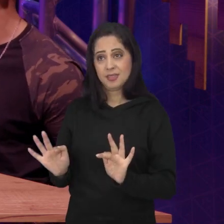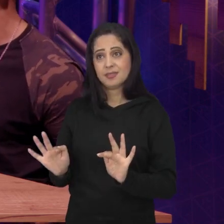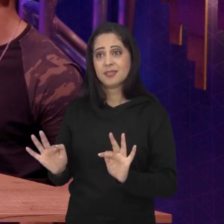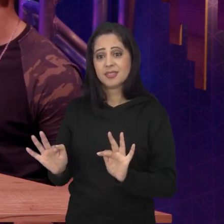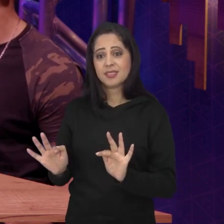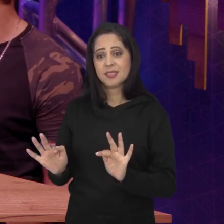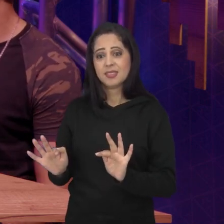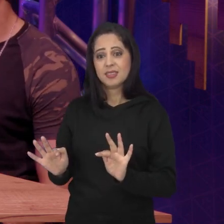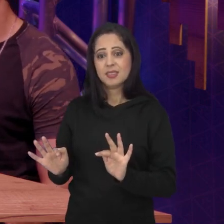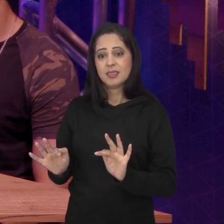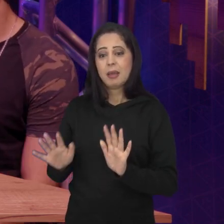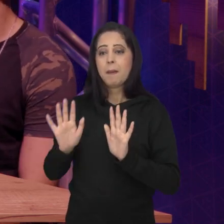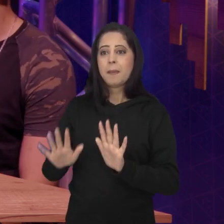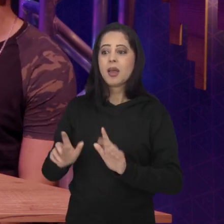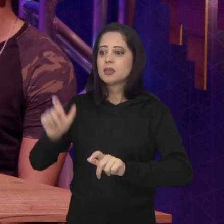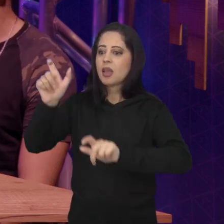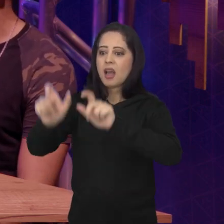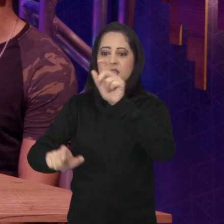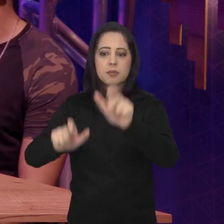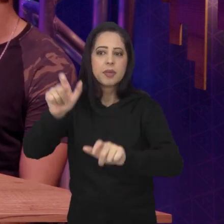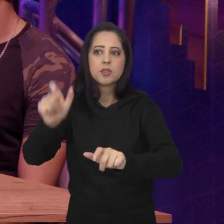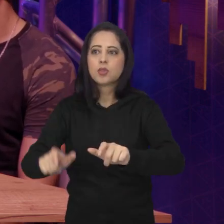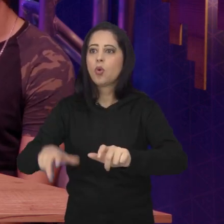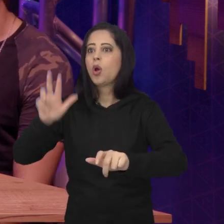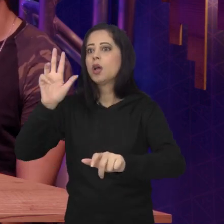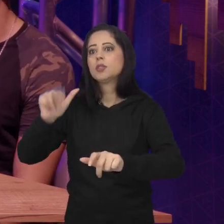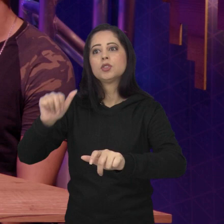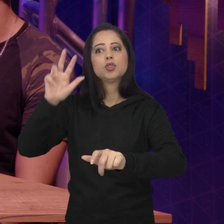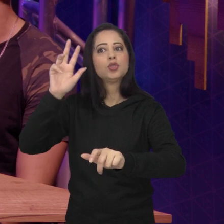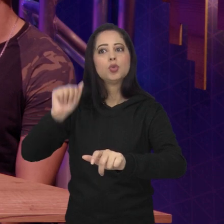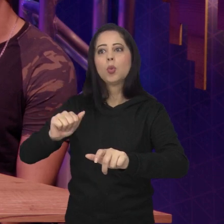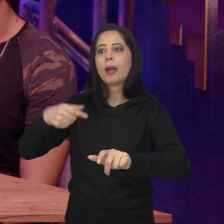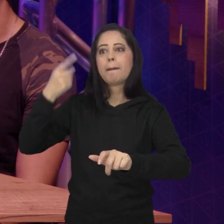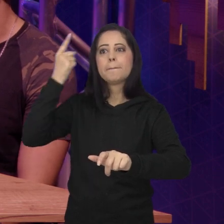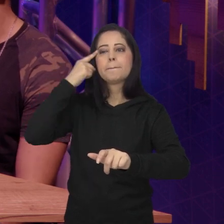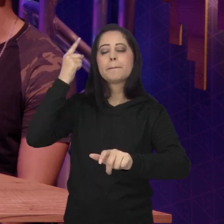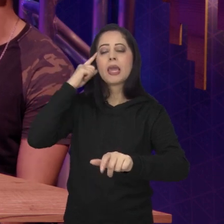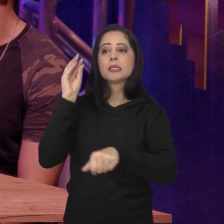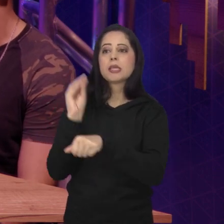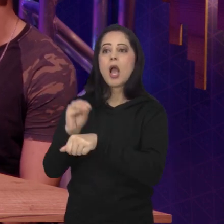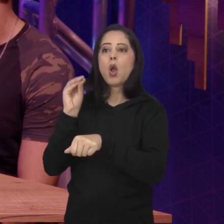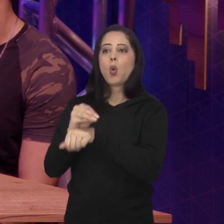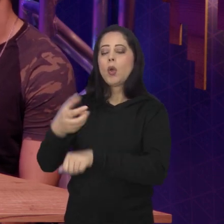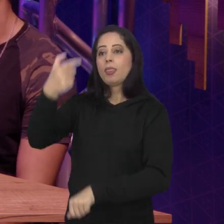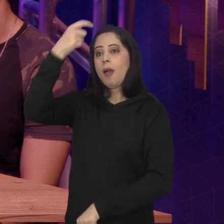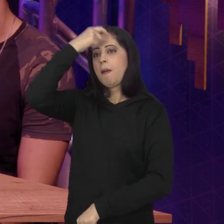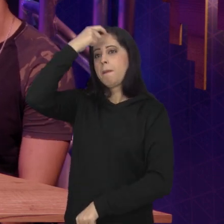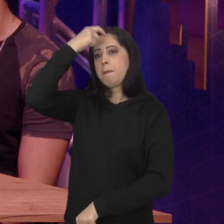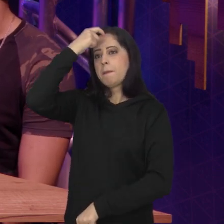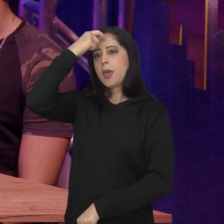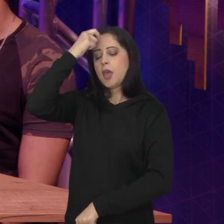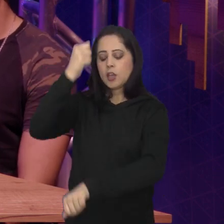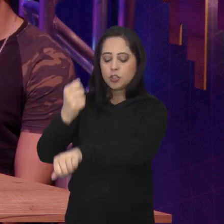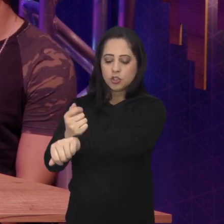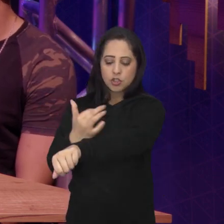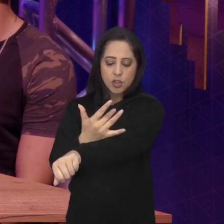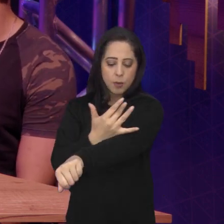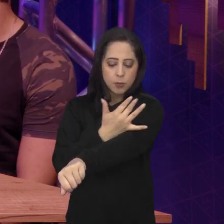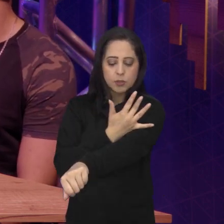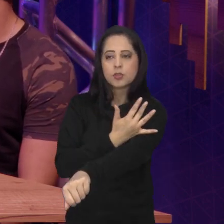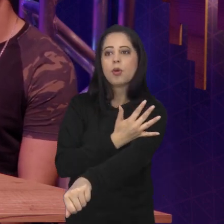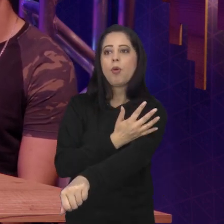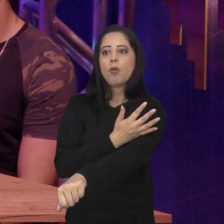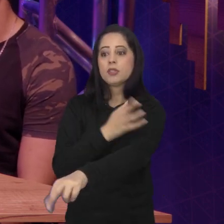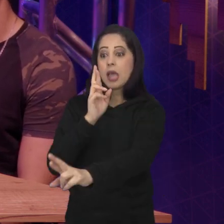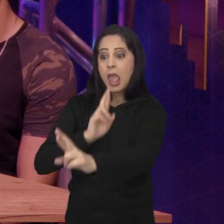ser feliz, Uhum. né? E a galera não toma conta do que vai fazer ela feliz, que é a mente dela, a qualidade das